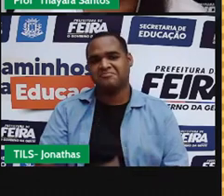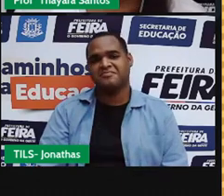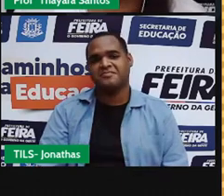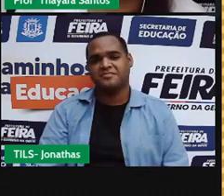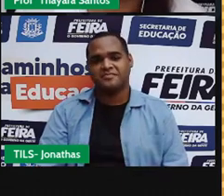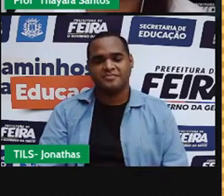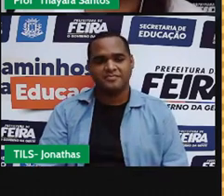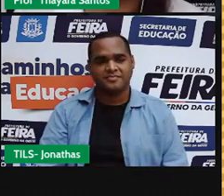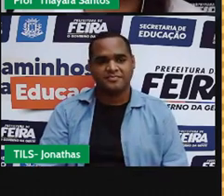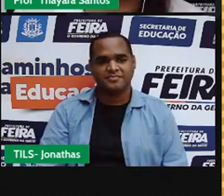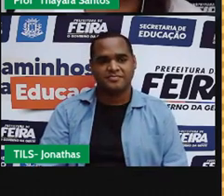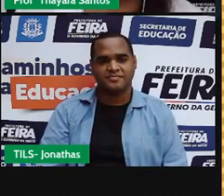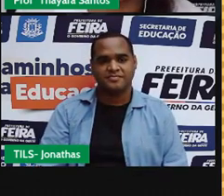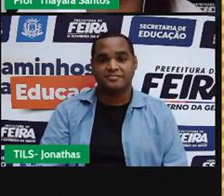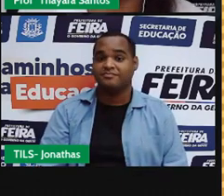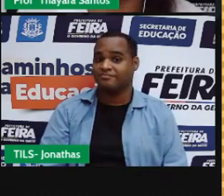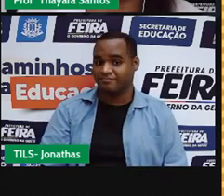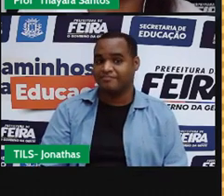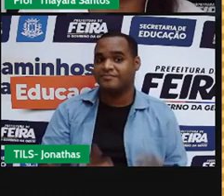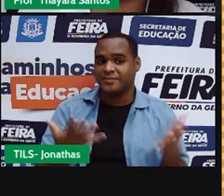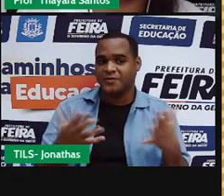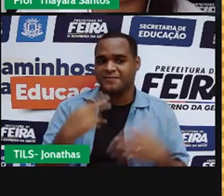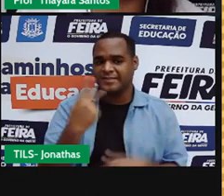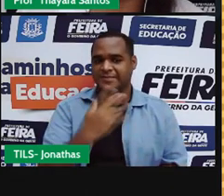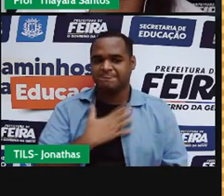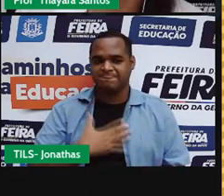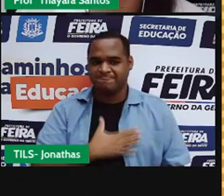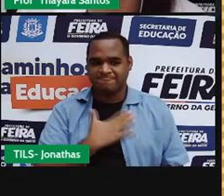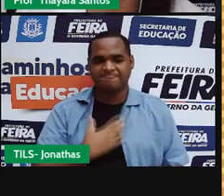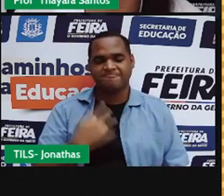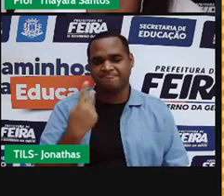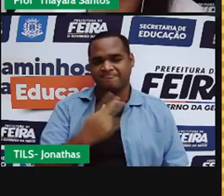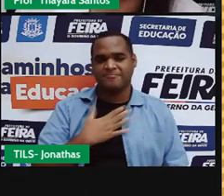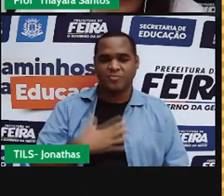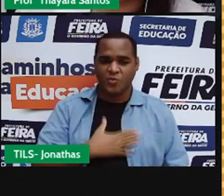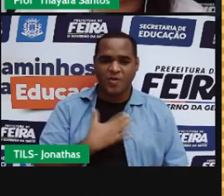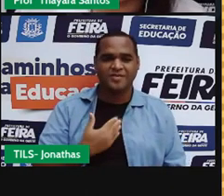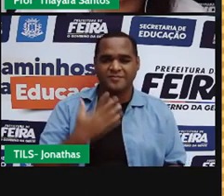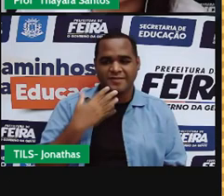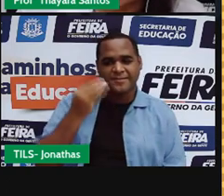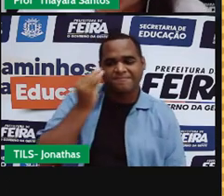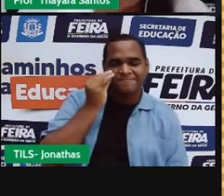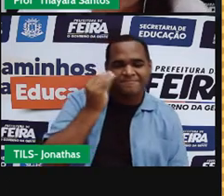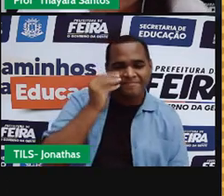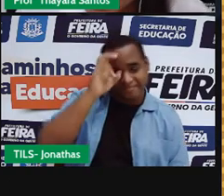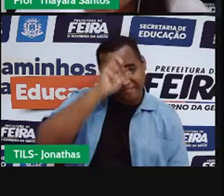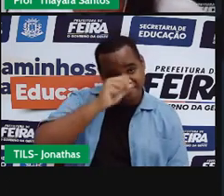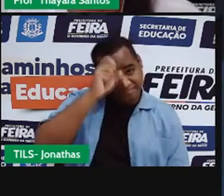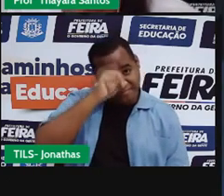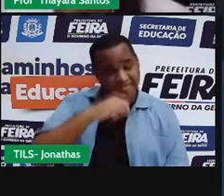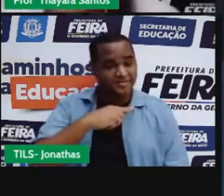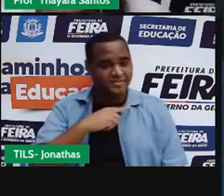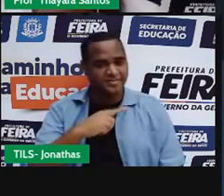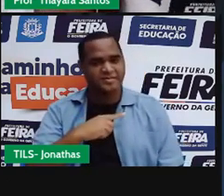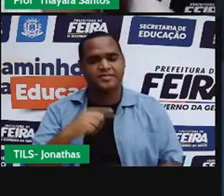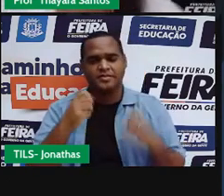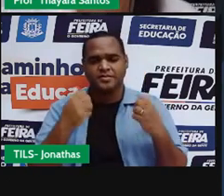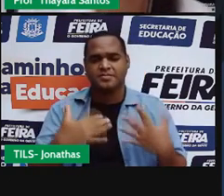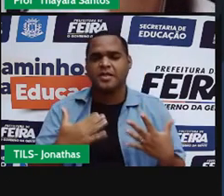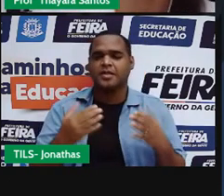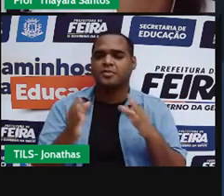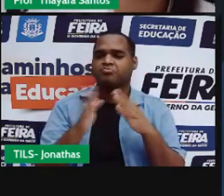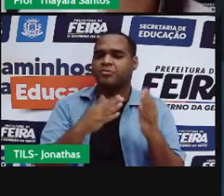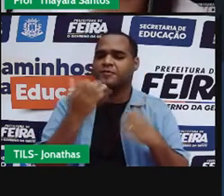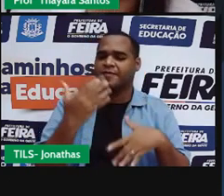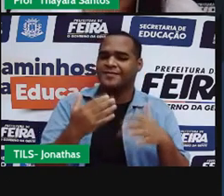E agora chegamos na hora que vocês mais gostam aí do outro lado, que eu sei, que é a hora de testar o que a gente aprendeu até aqui. E para isso, eu desenvolvi